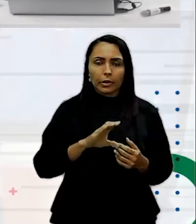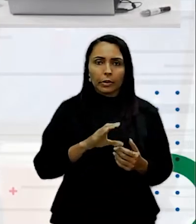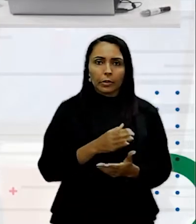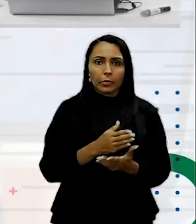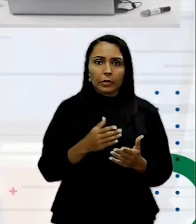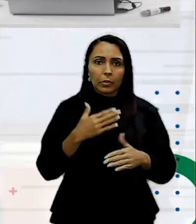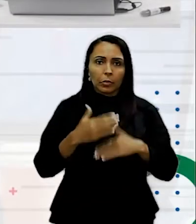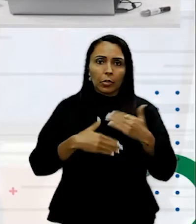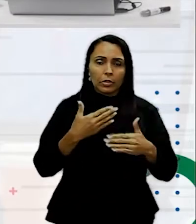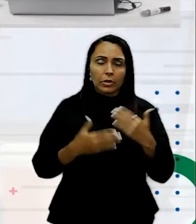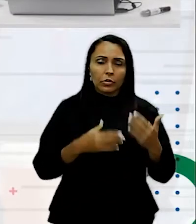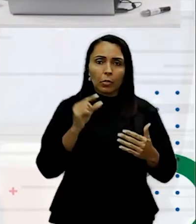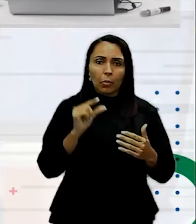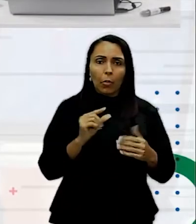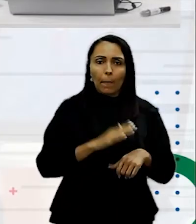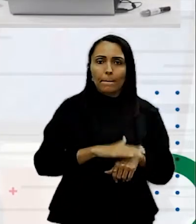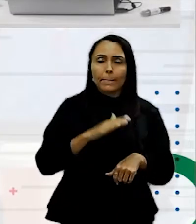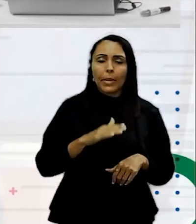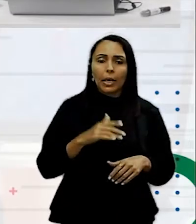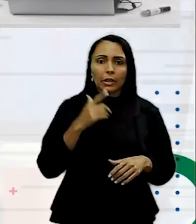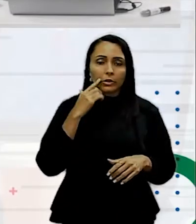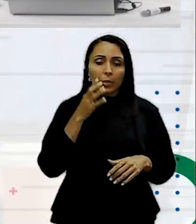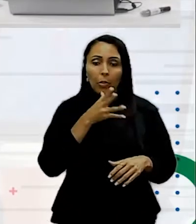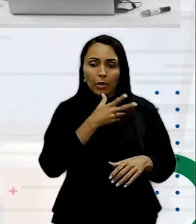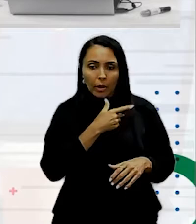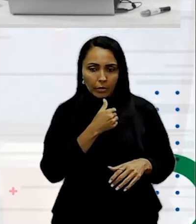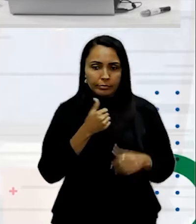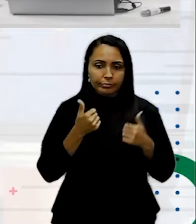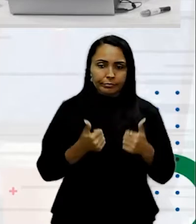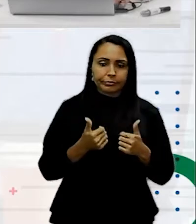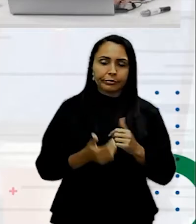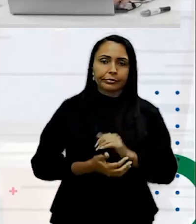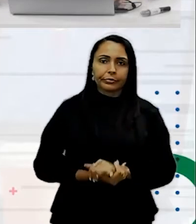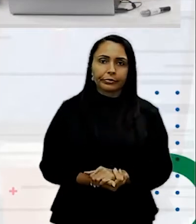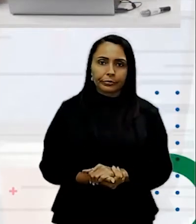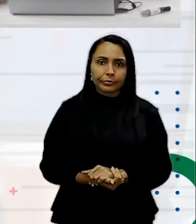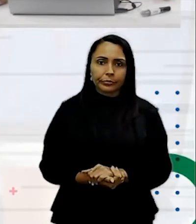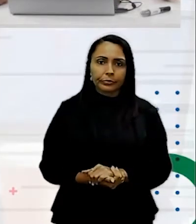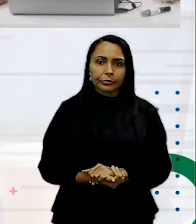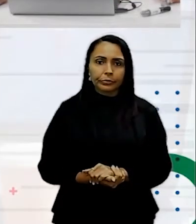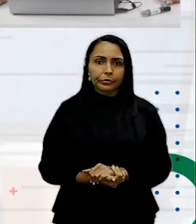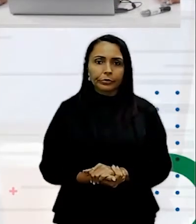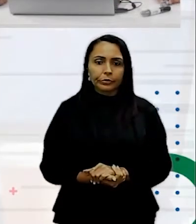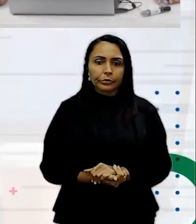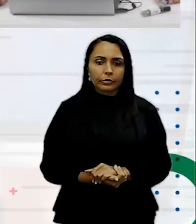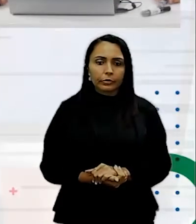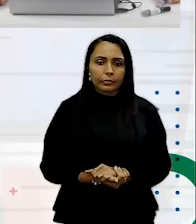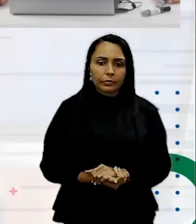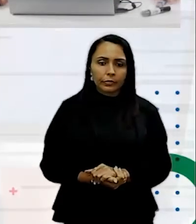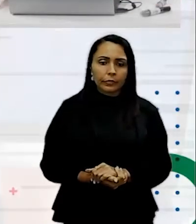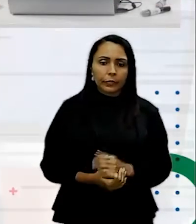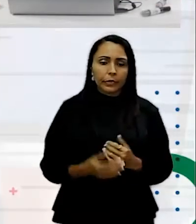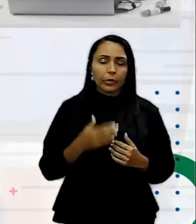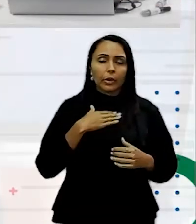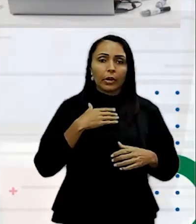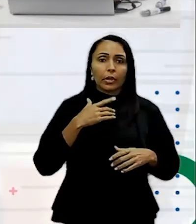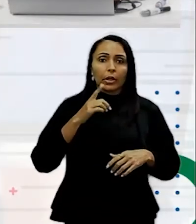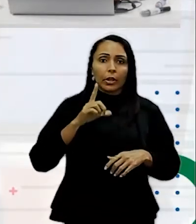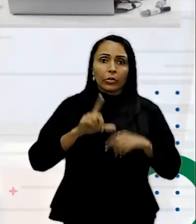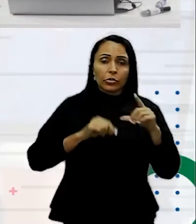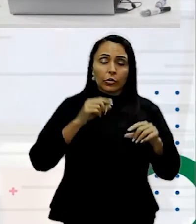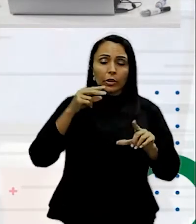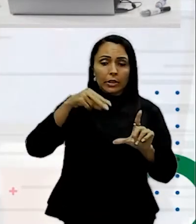um pouquinho mais demorado, certo? Então, vamos lá. Eu escolhi